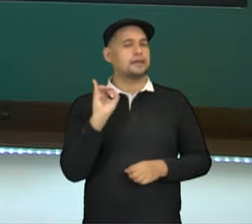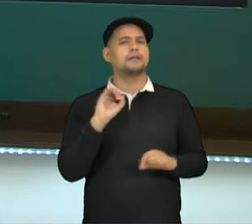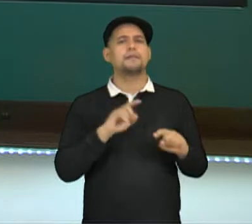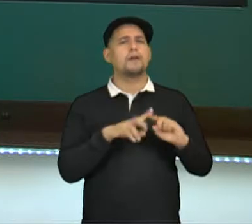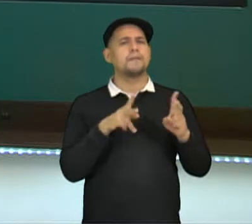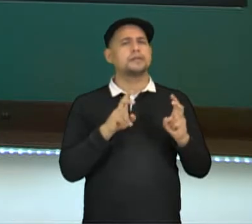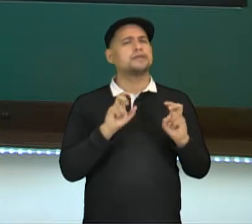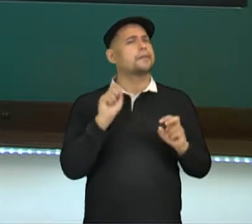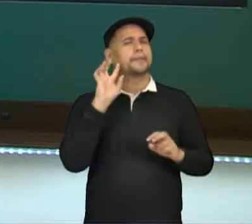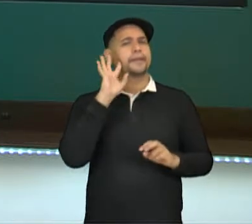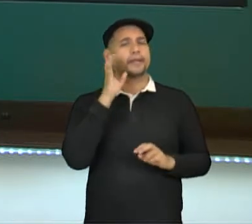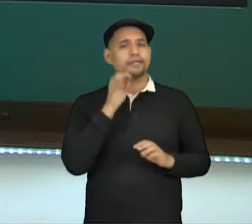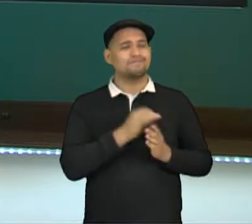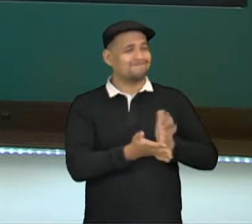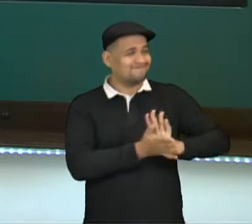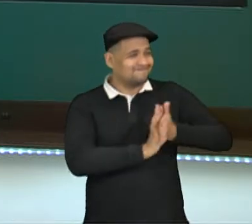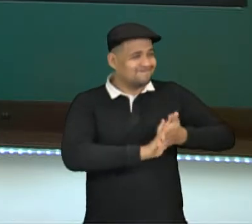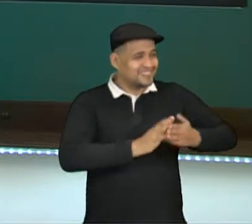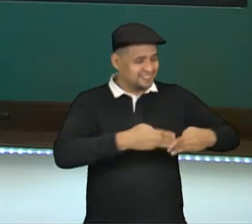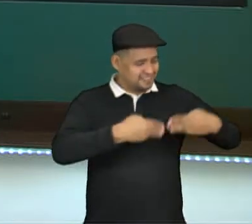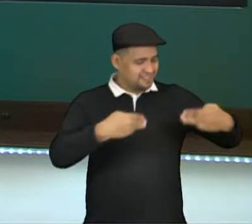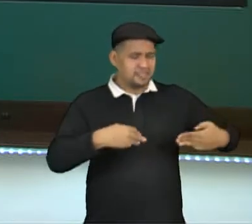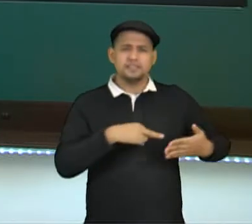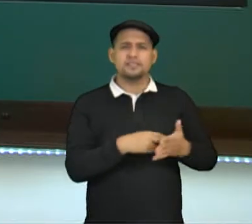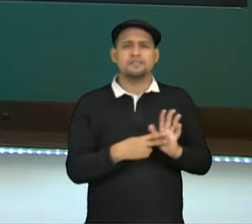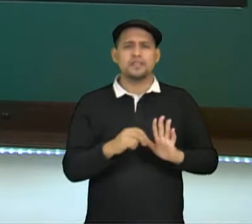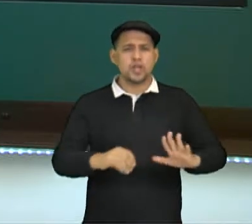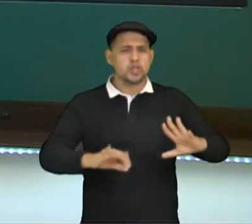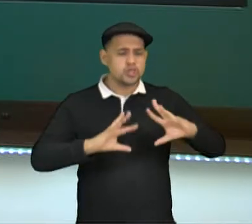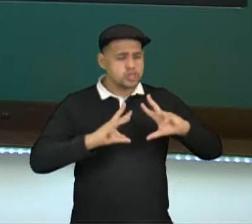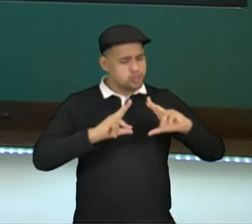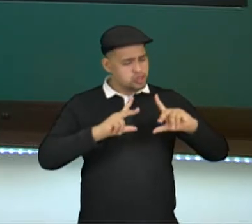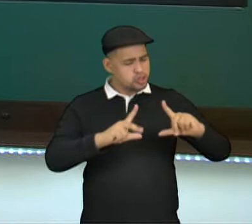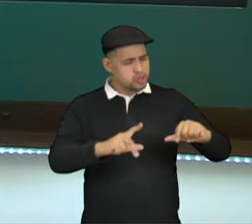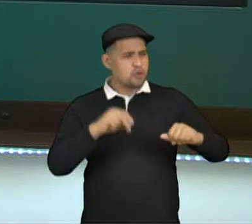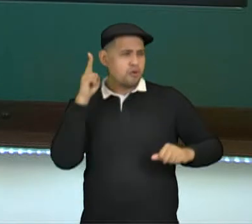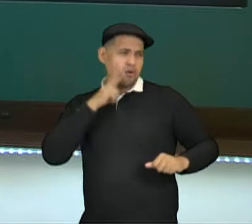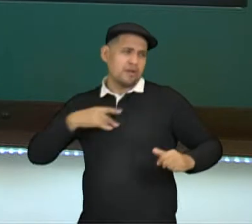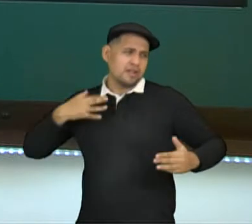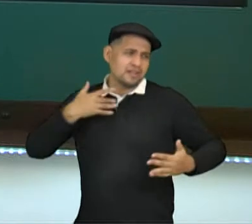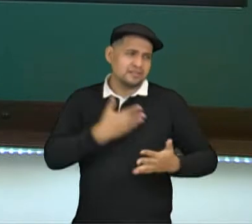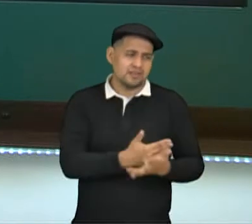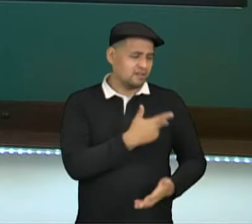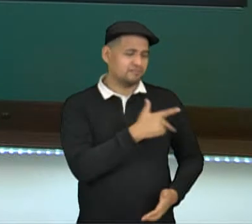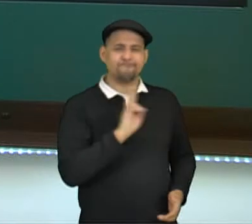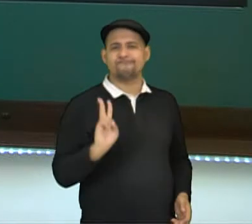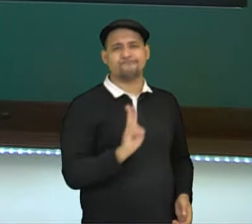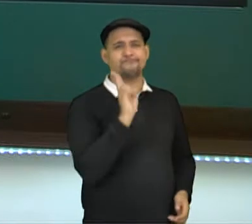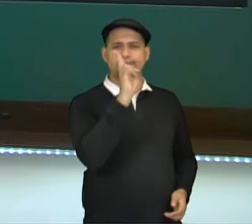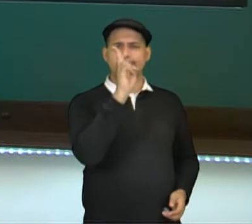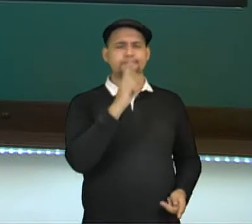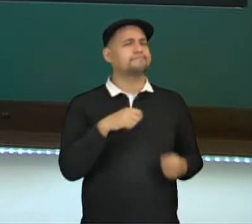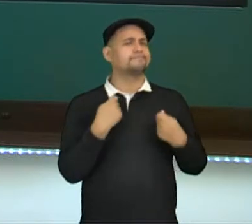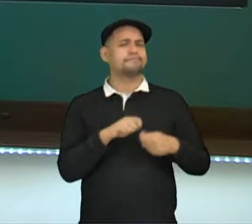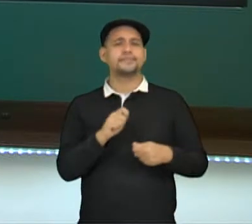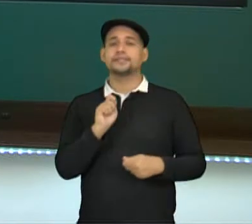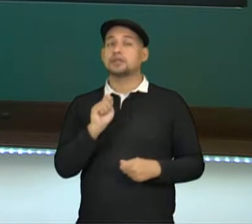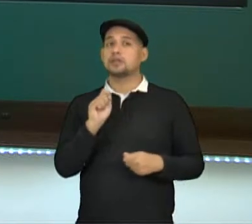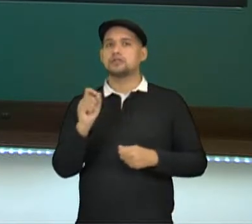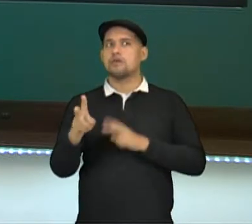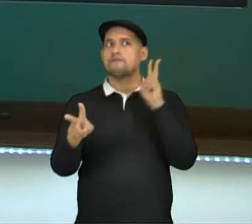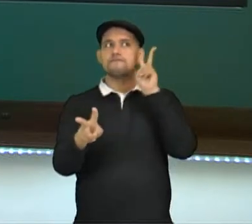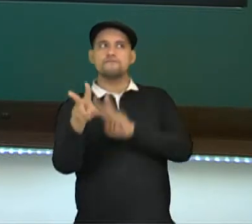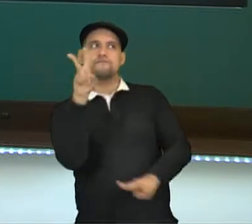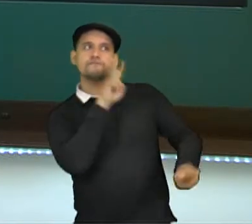seja, destruir museus, ou seja, toda a história não tem valor para eles. Eles estão exatamente pisando